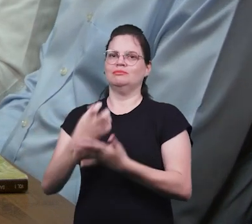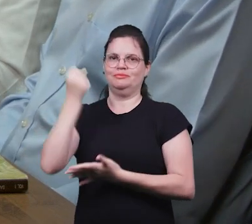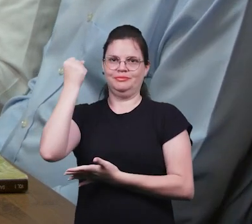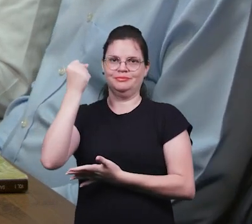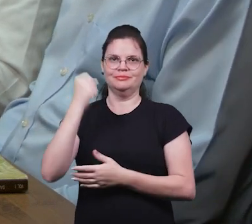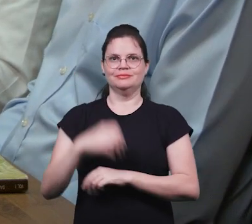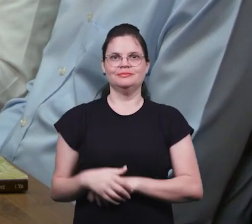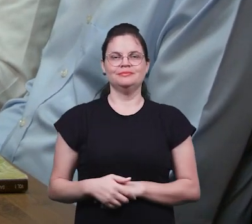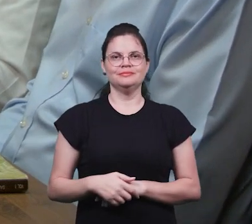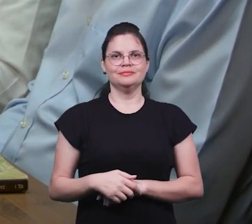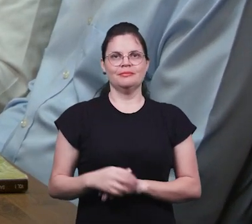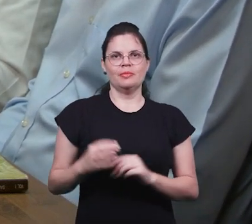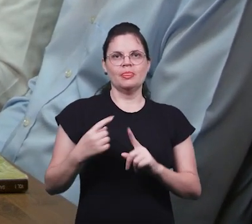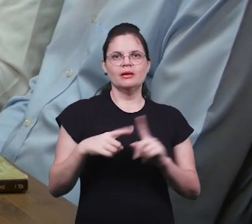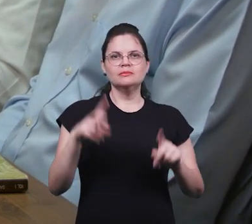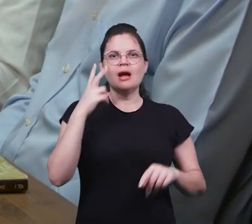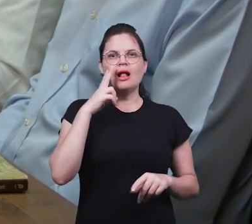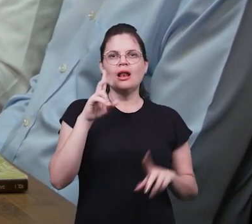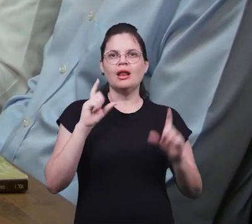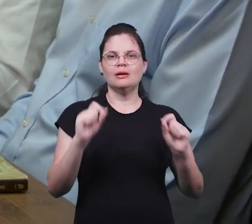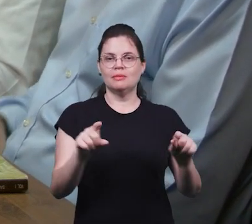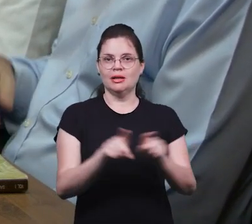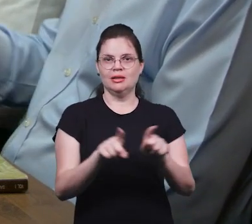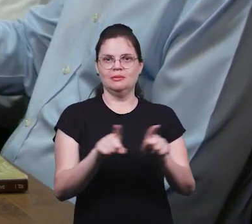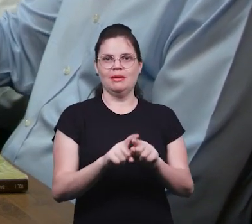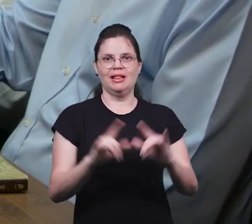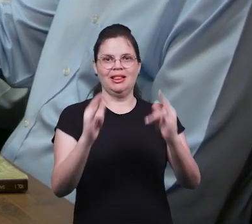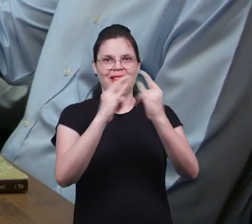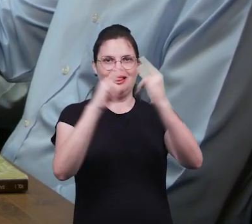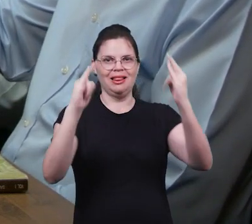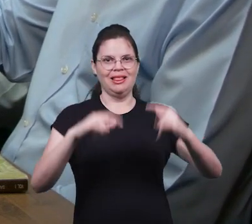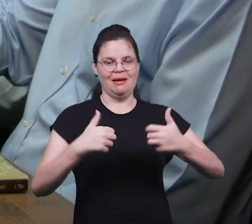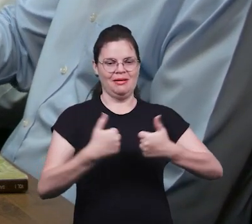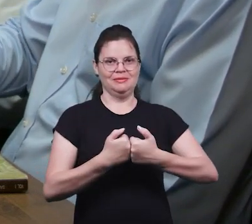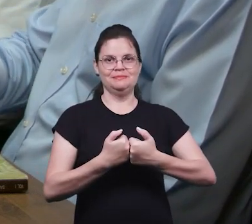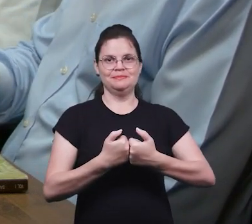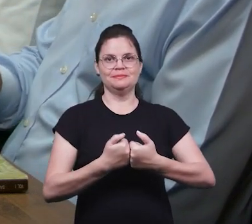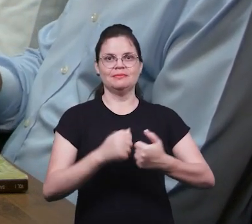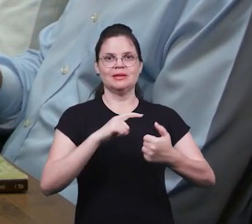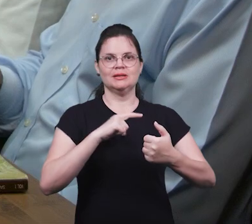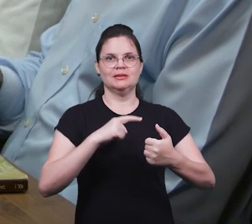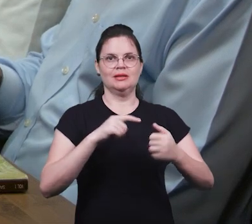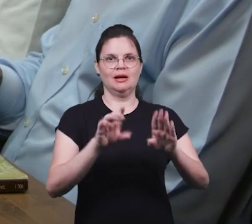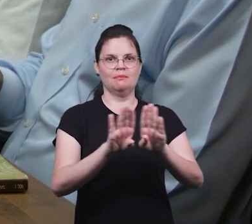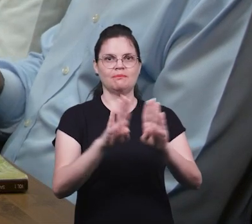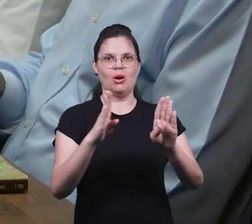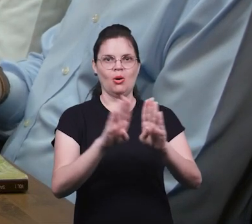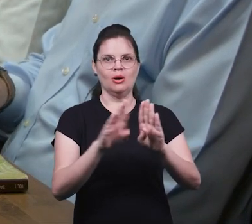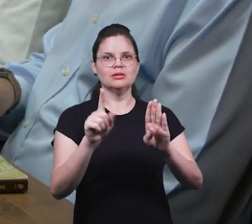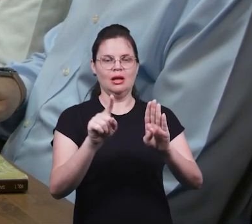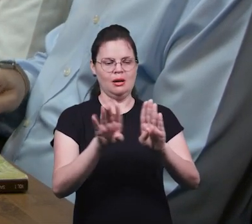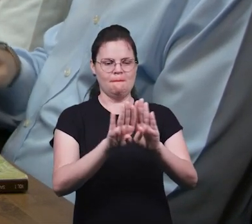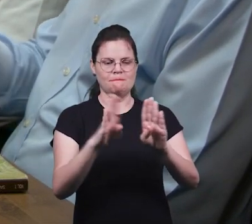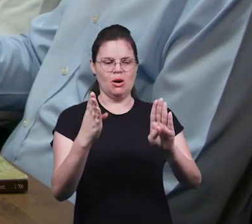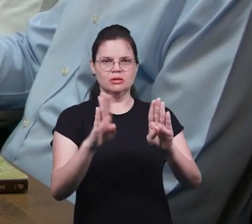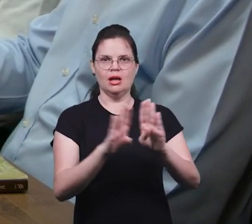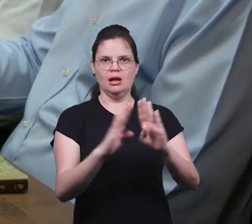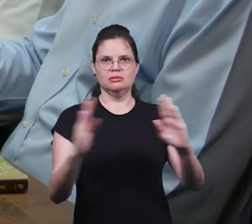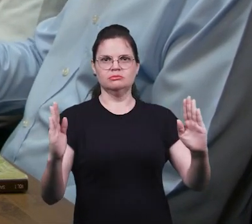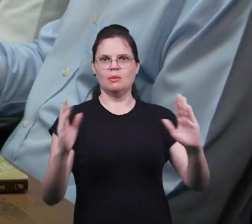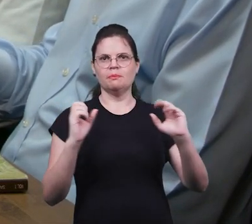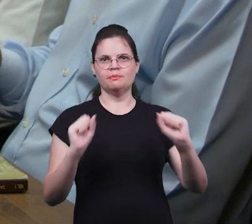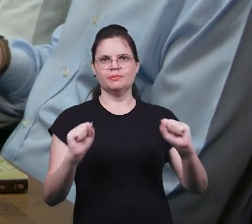lembra da porta do tabernáculo, né? Muito bom. Ela era larga, ela era grande, e por ela podia